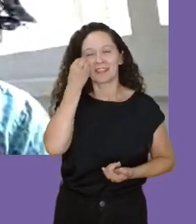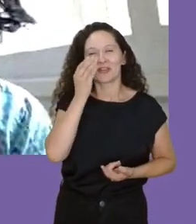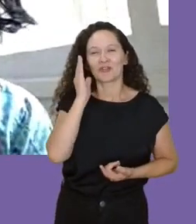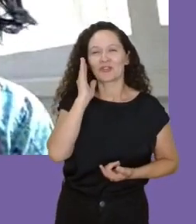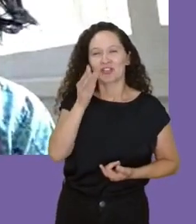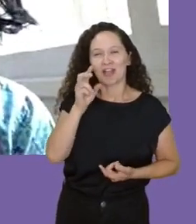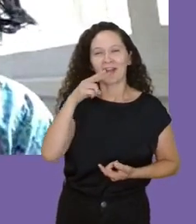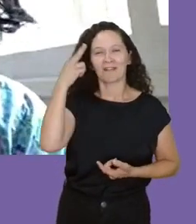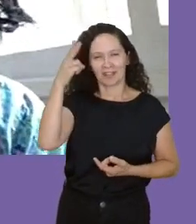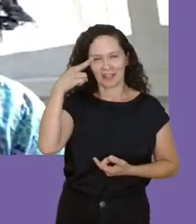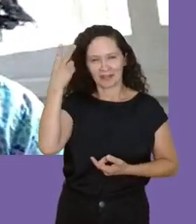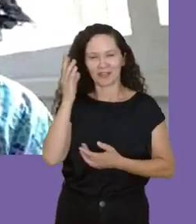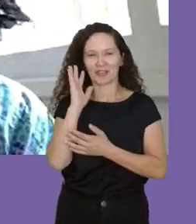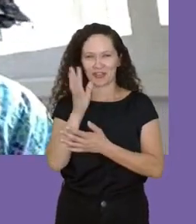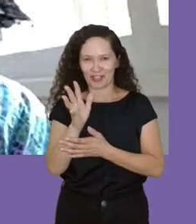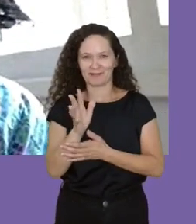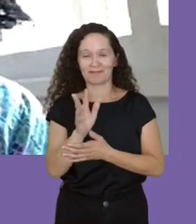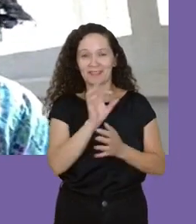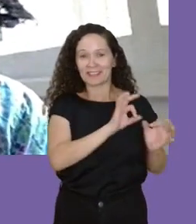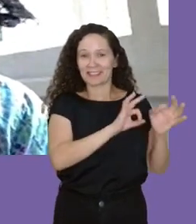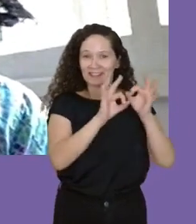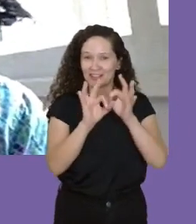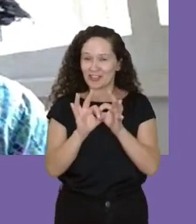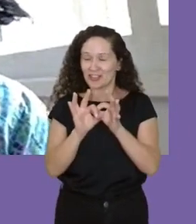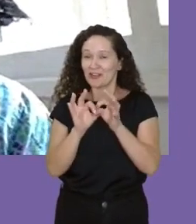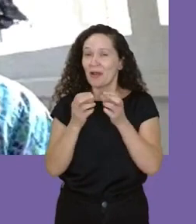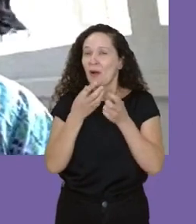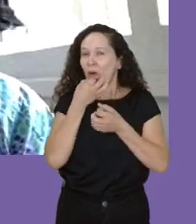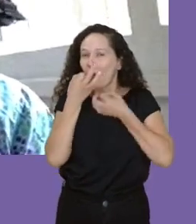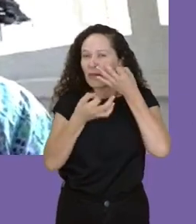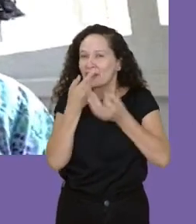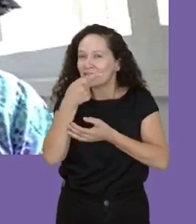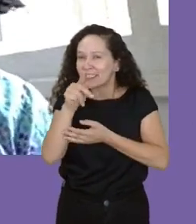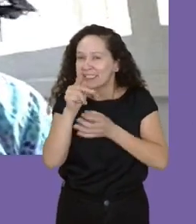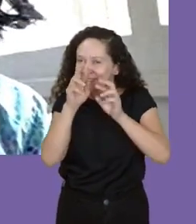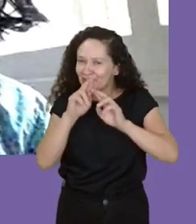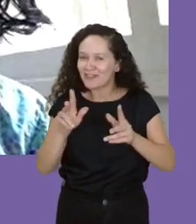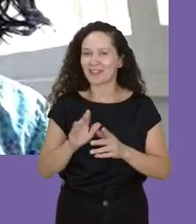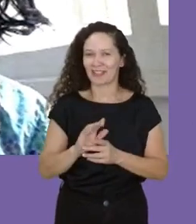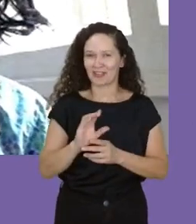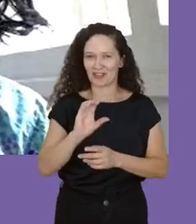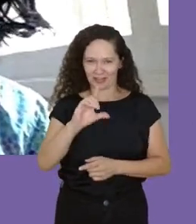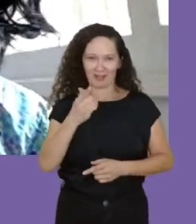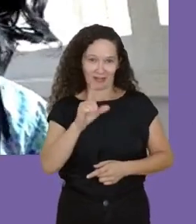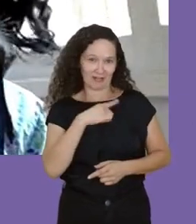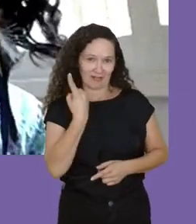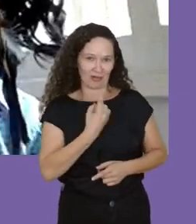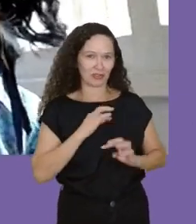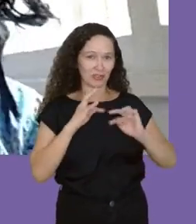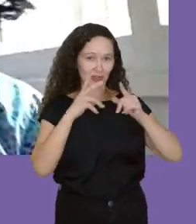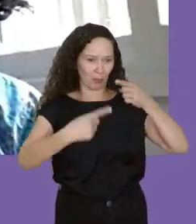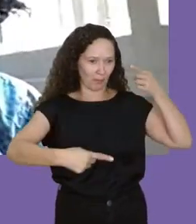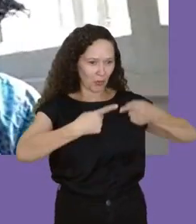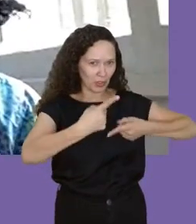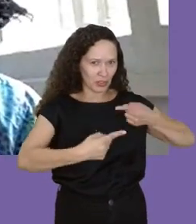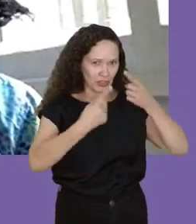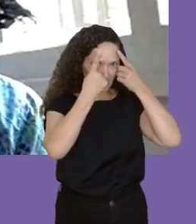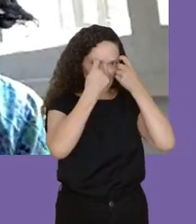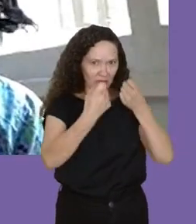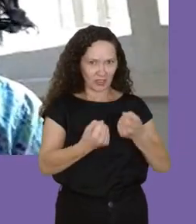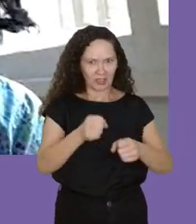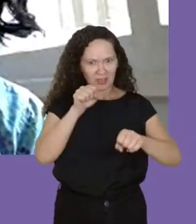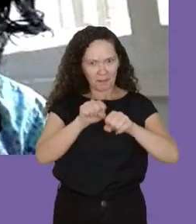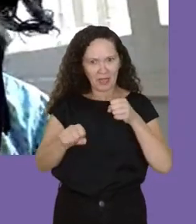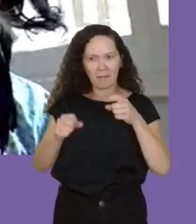ser vereadora e tudo, estar assistindo isso de um outro ponto de vista. Claro, todas nós somos mulheres na política, a violência política pode existir em